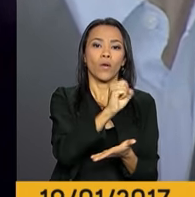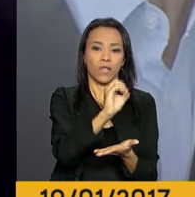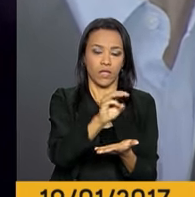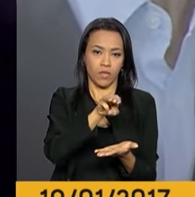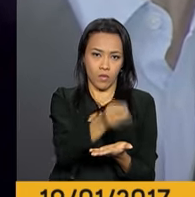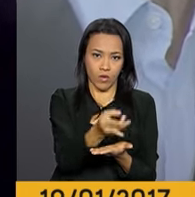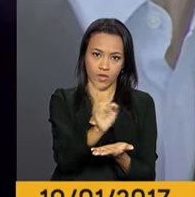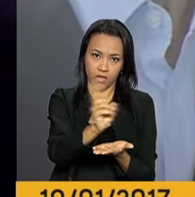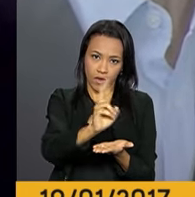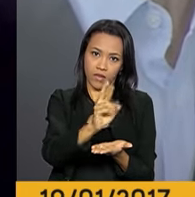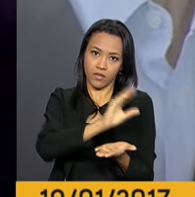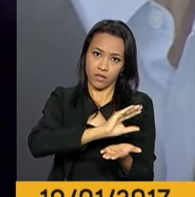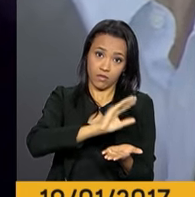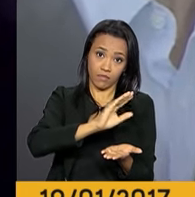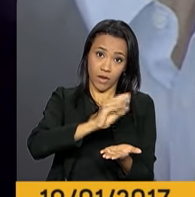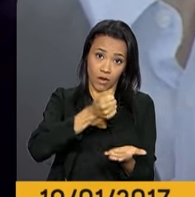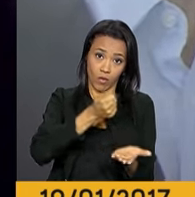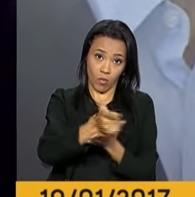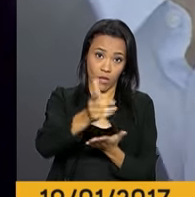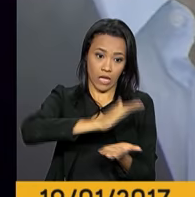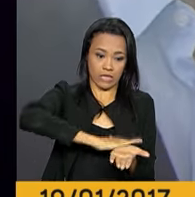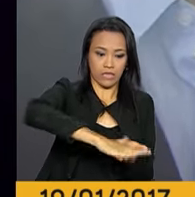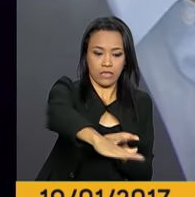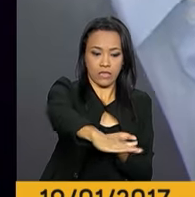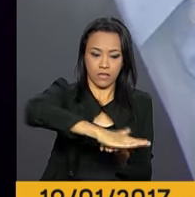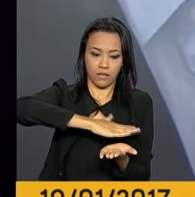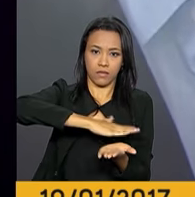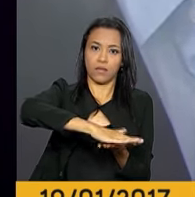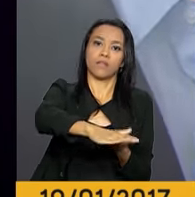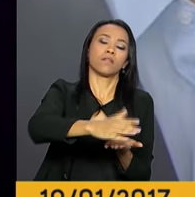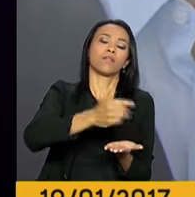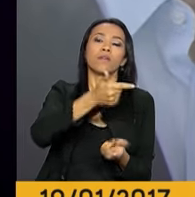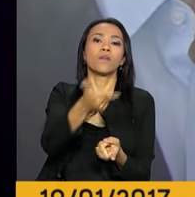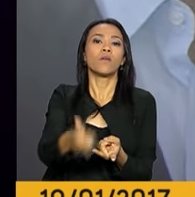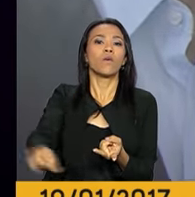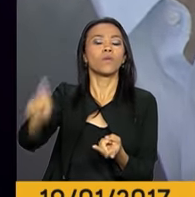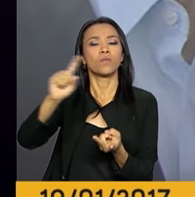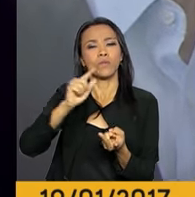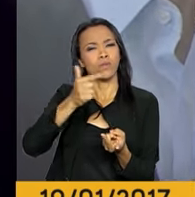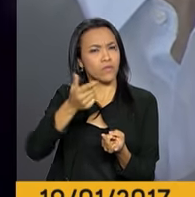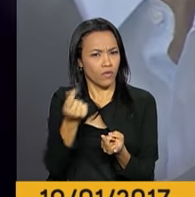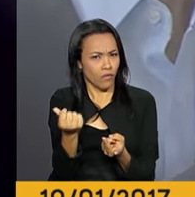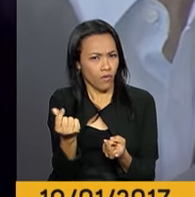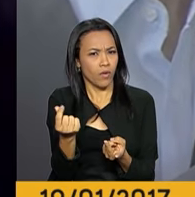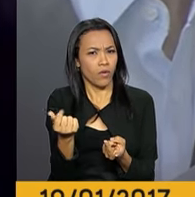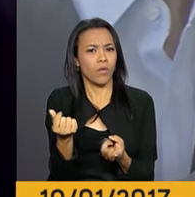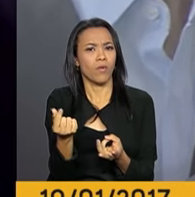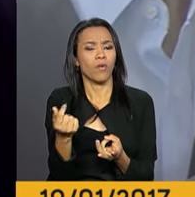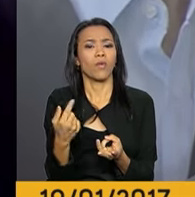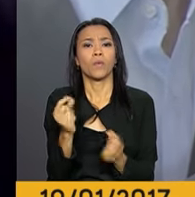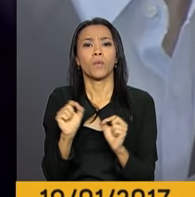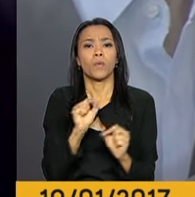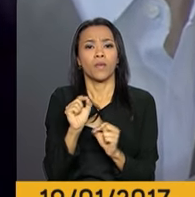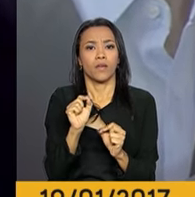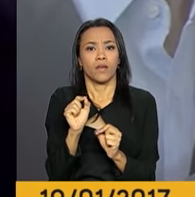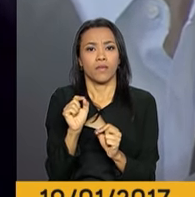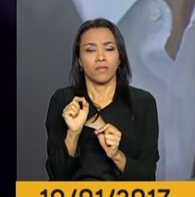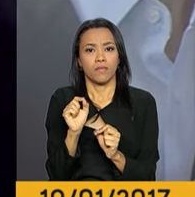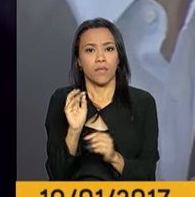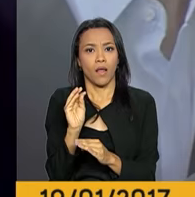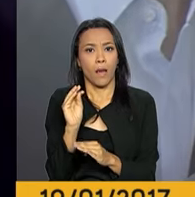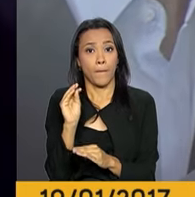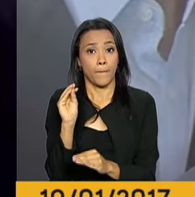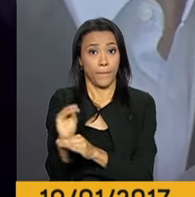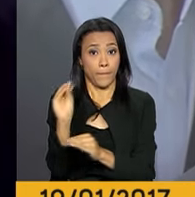para os scanners, né? E outros tantos valores exatamente para proteger